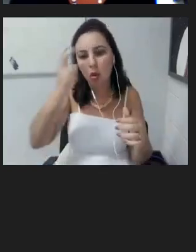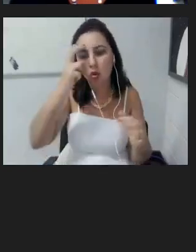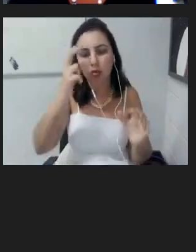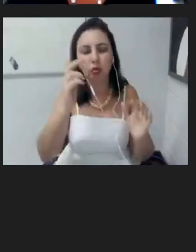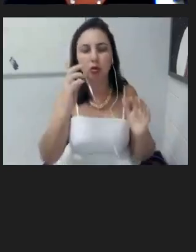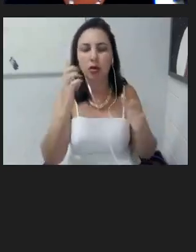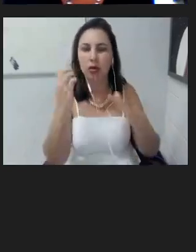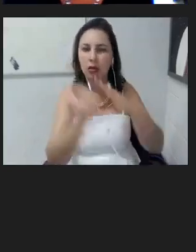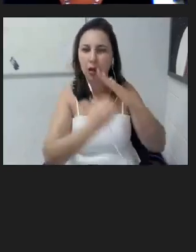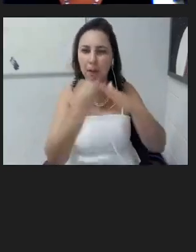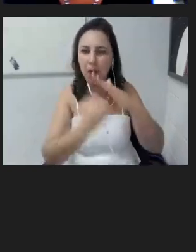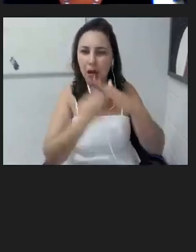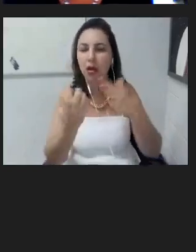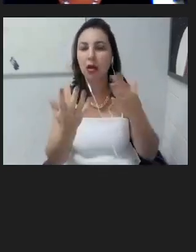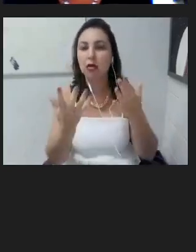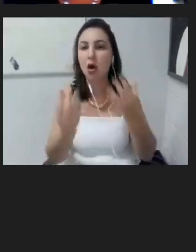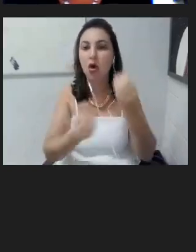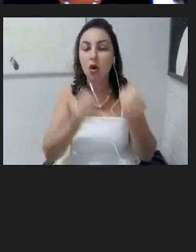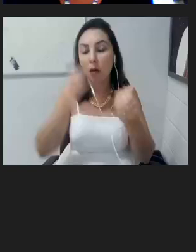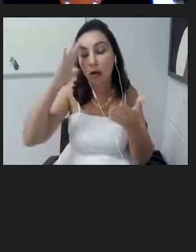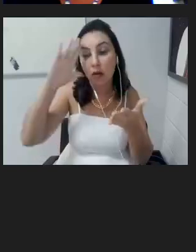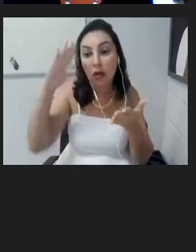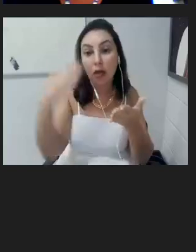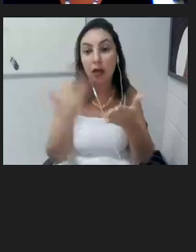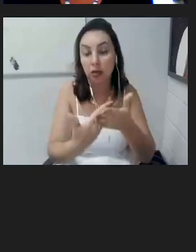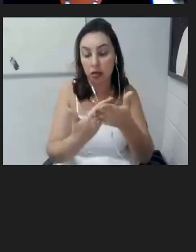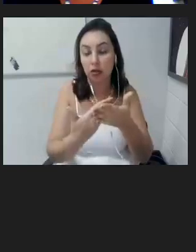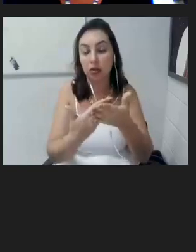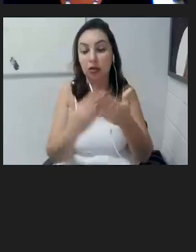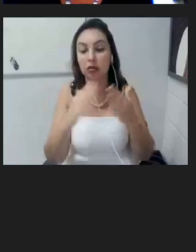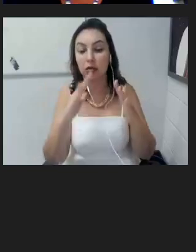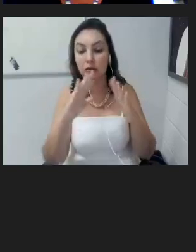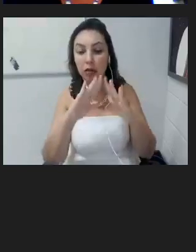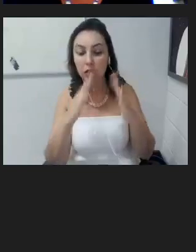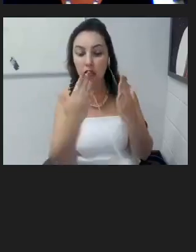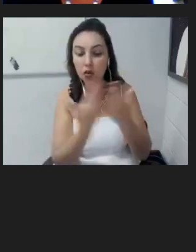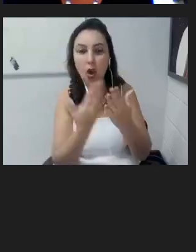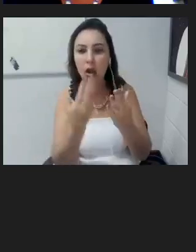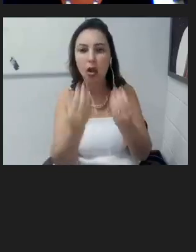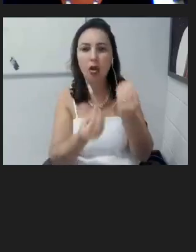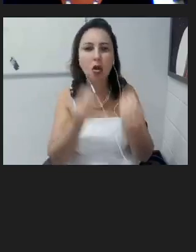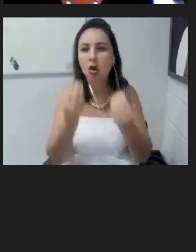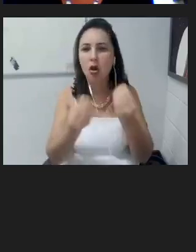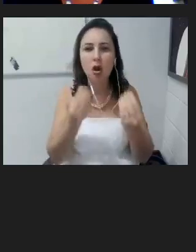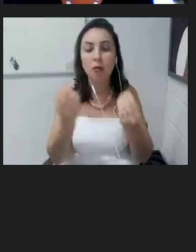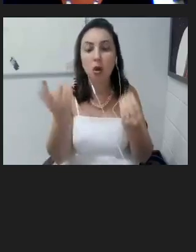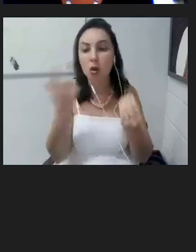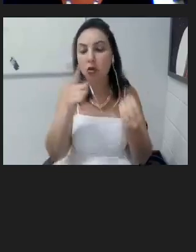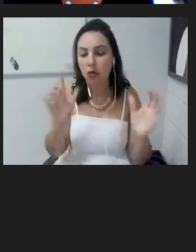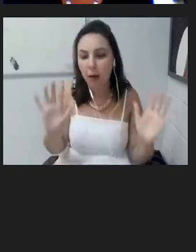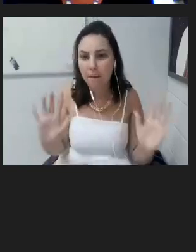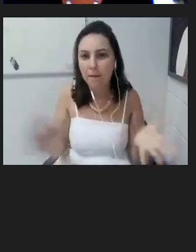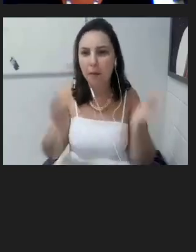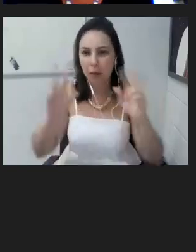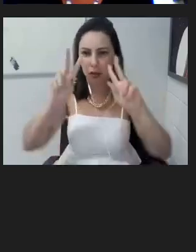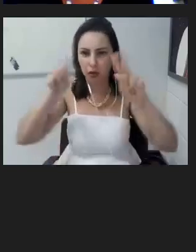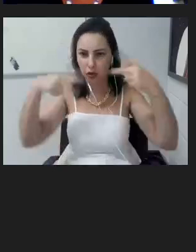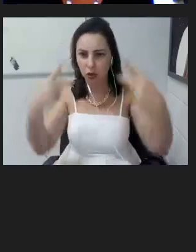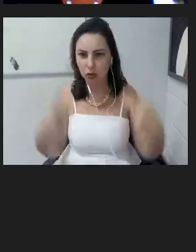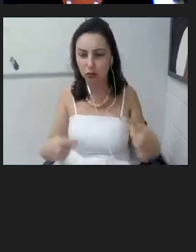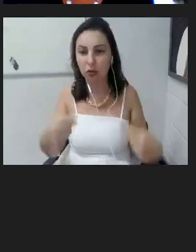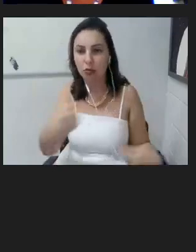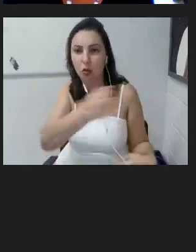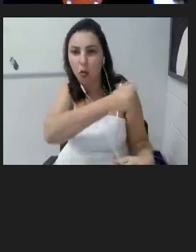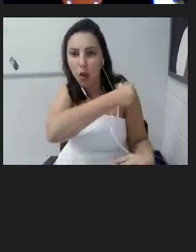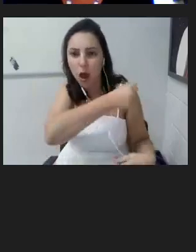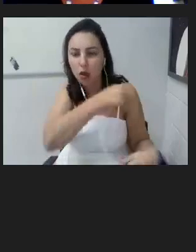que realmente acredite na intencionalidade da escola em promover o desenvolvimento humano de alunos e servidores